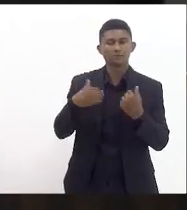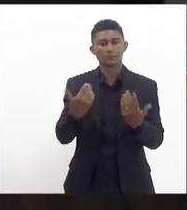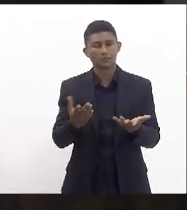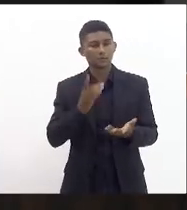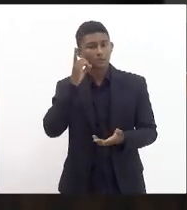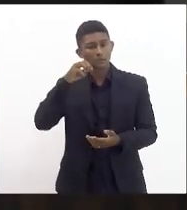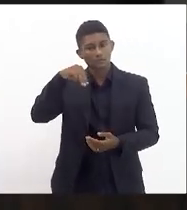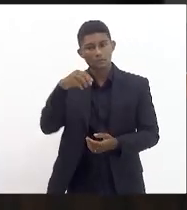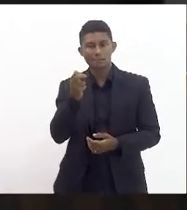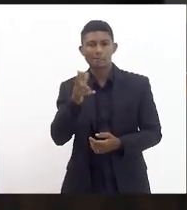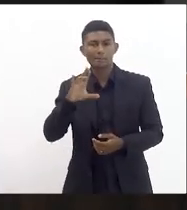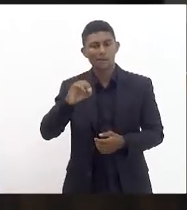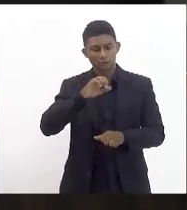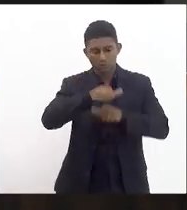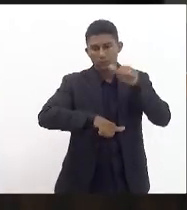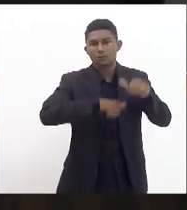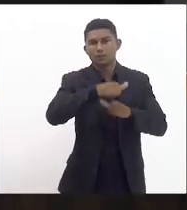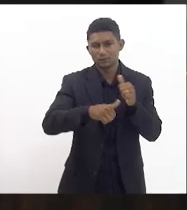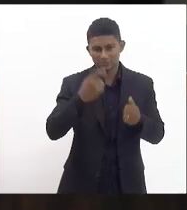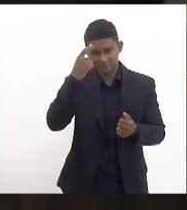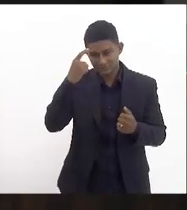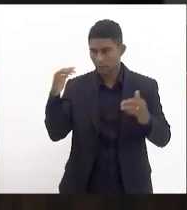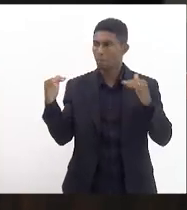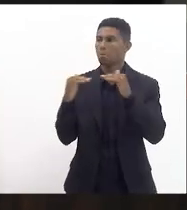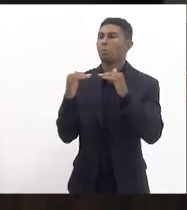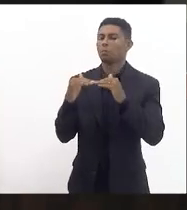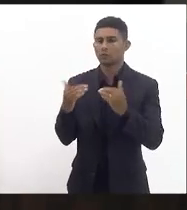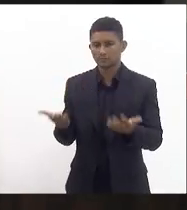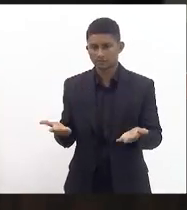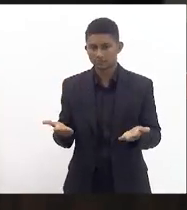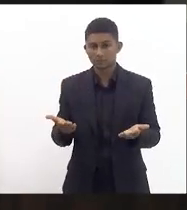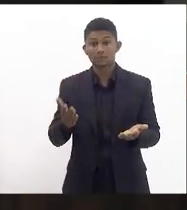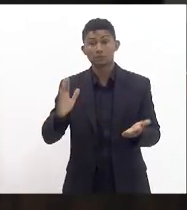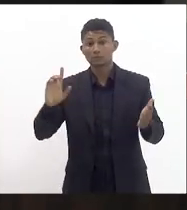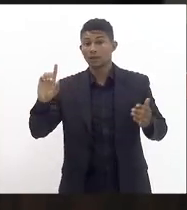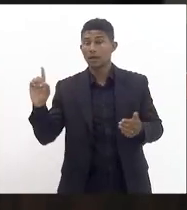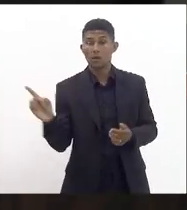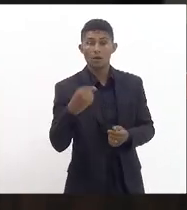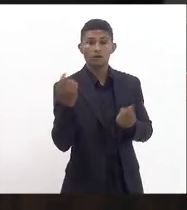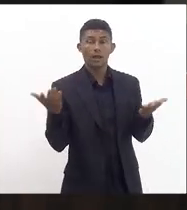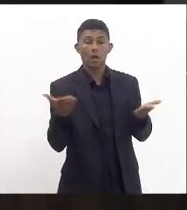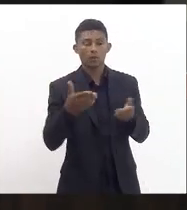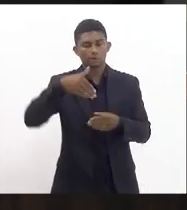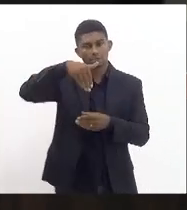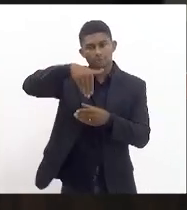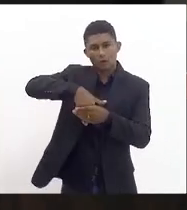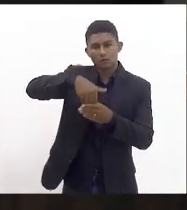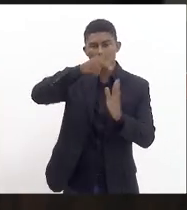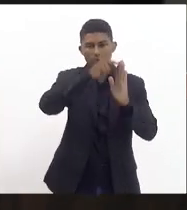retornou. Então, nós vamos votar o projeto original.